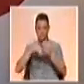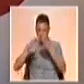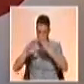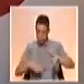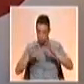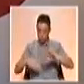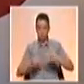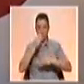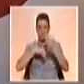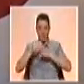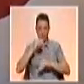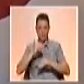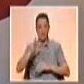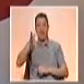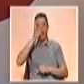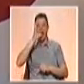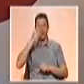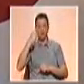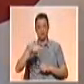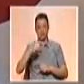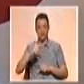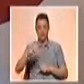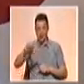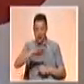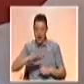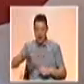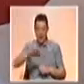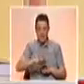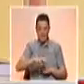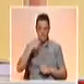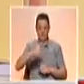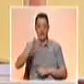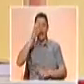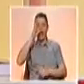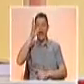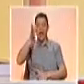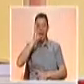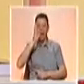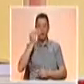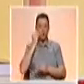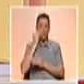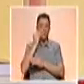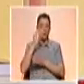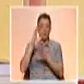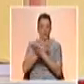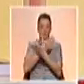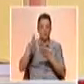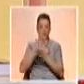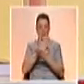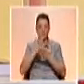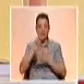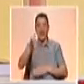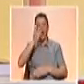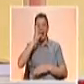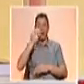produtos consomem mais ou menos água, temos setores também de atividade que consomem mais água do que outros. Como é que se distribui esse consumo de